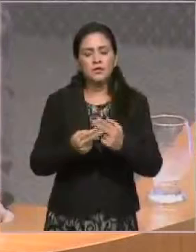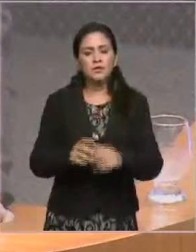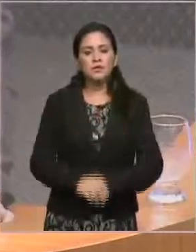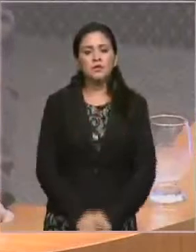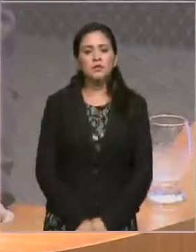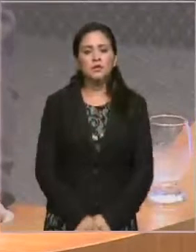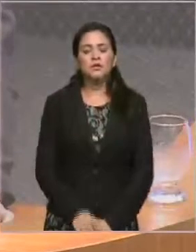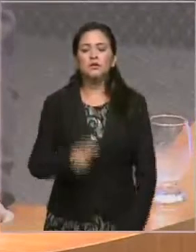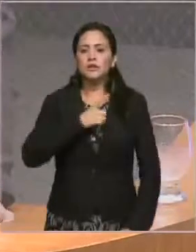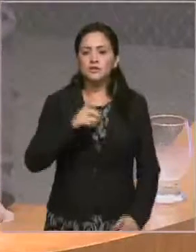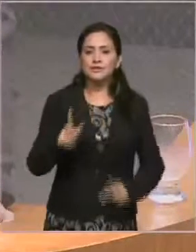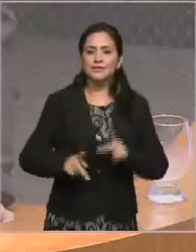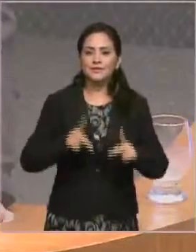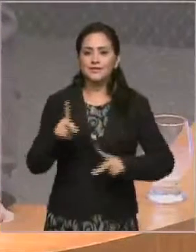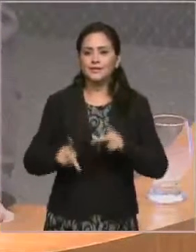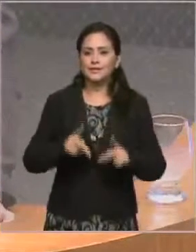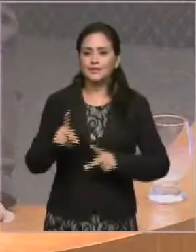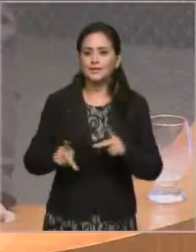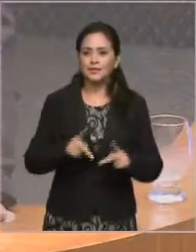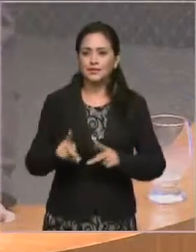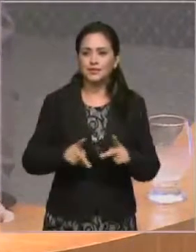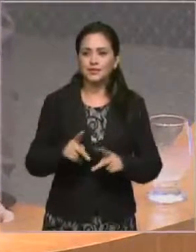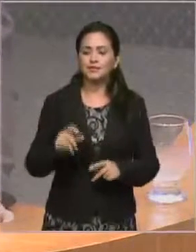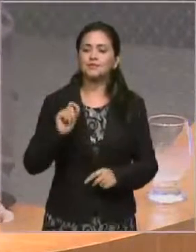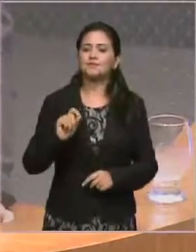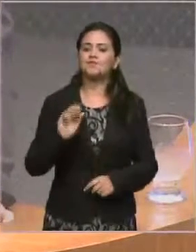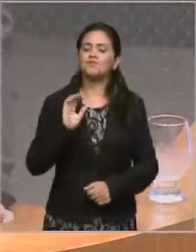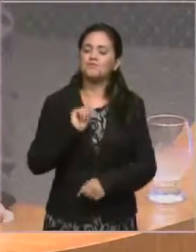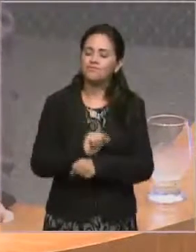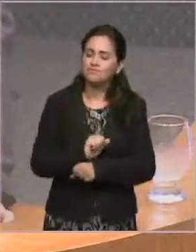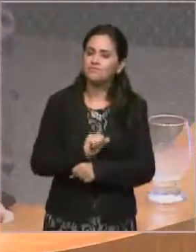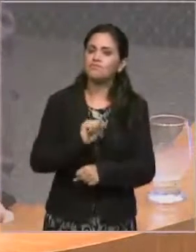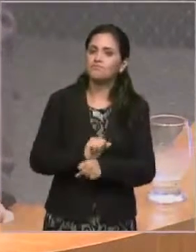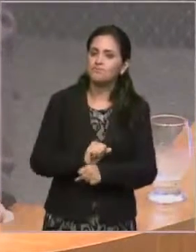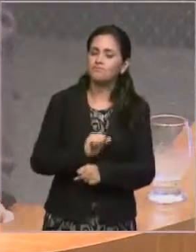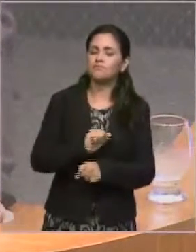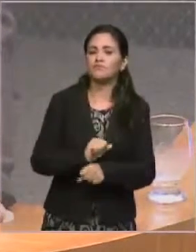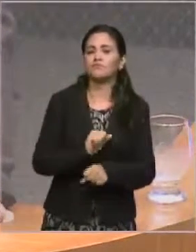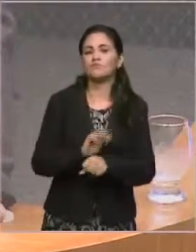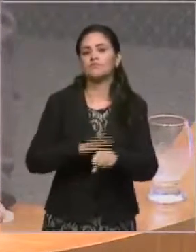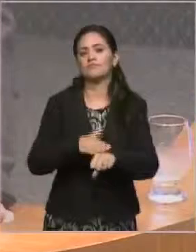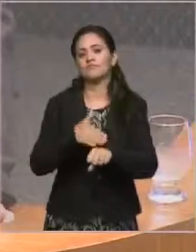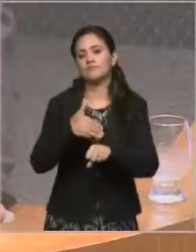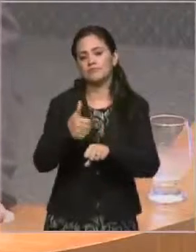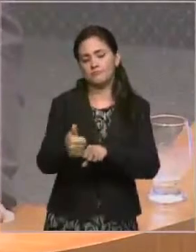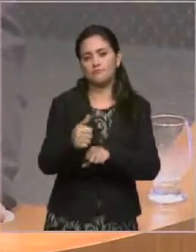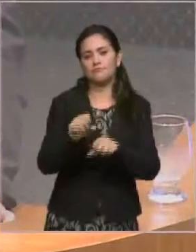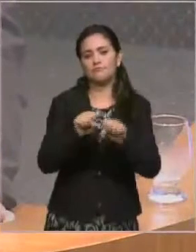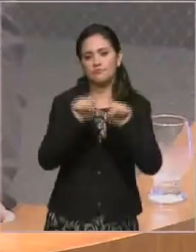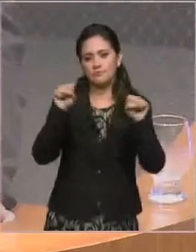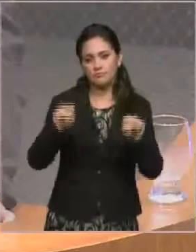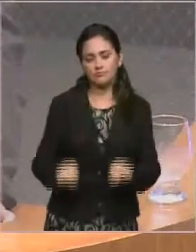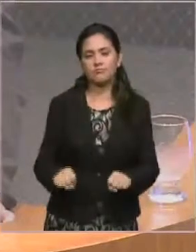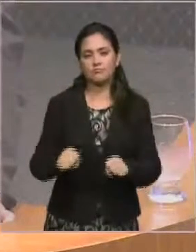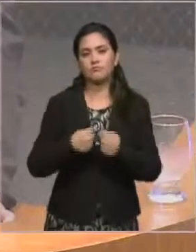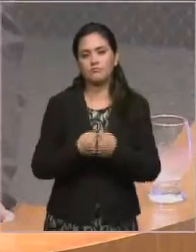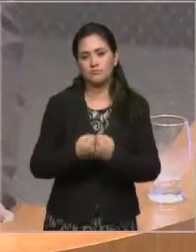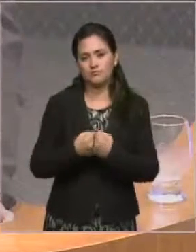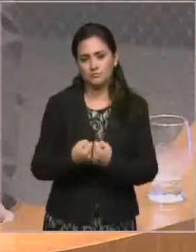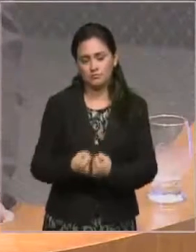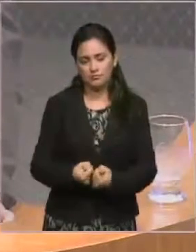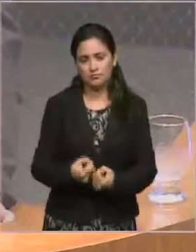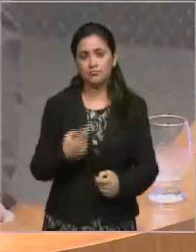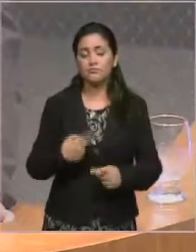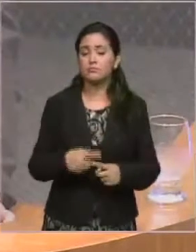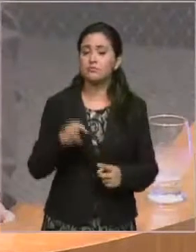um povo acolhedor e um povo que espera por muitos anos a melhoria no sistema de transporte público. Porque a NTT que